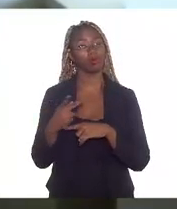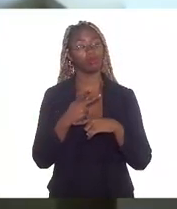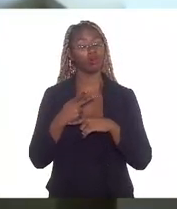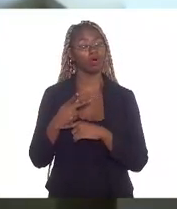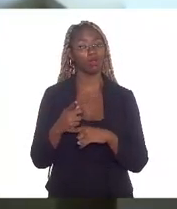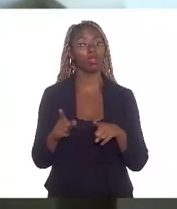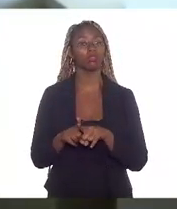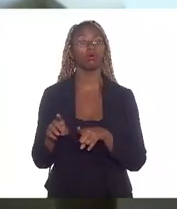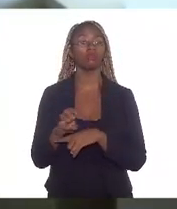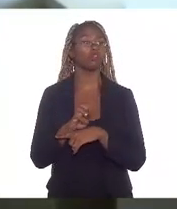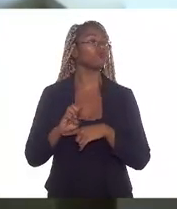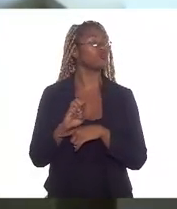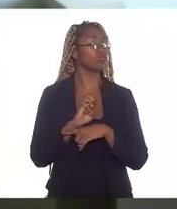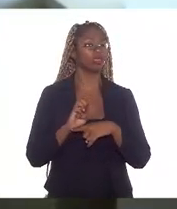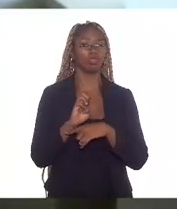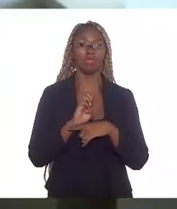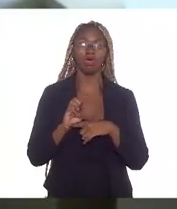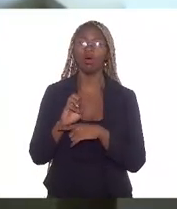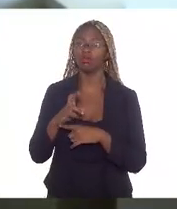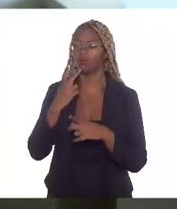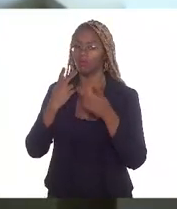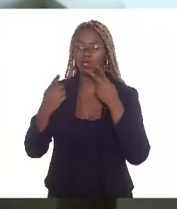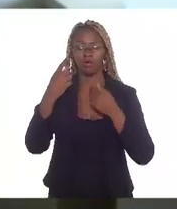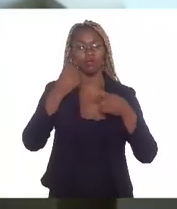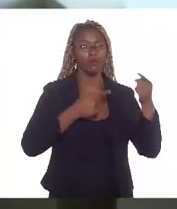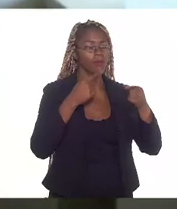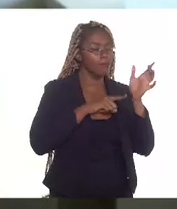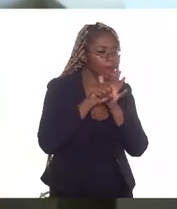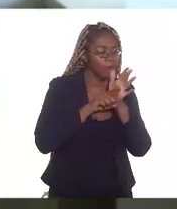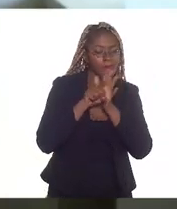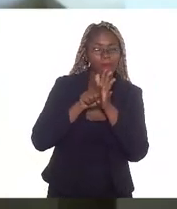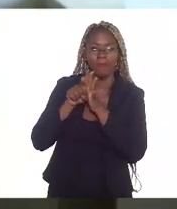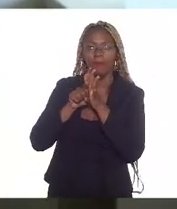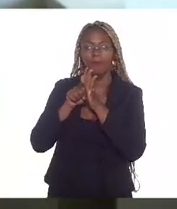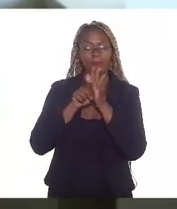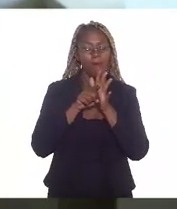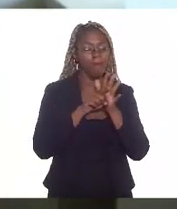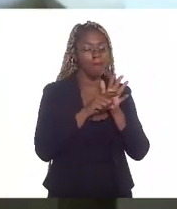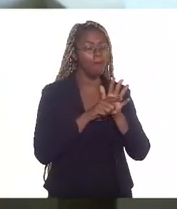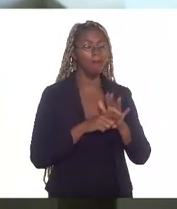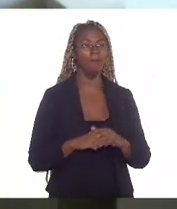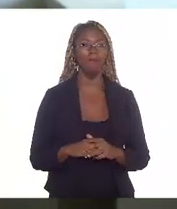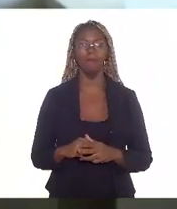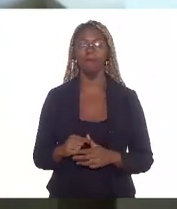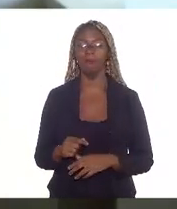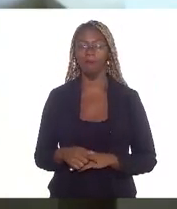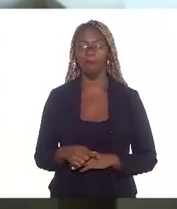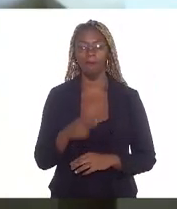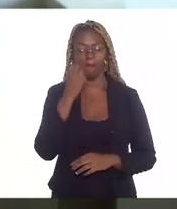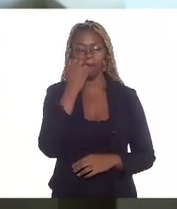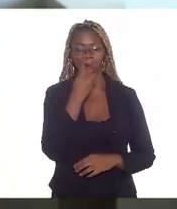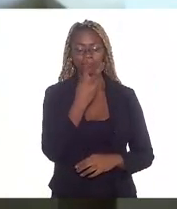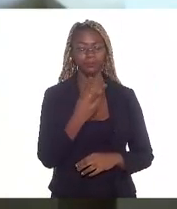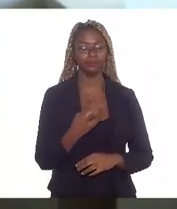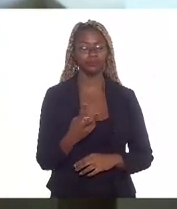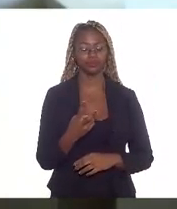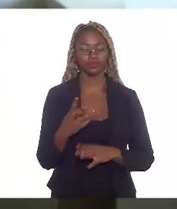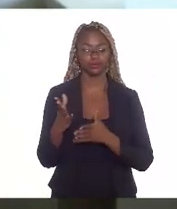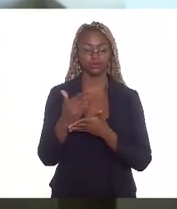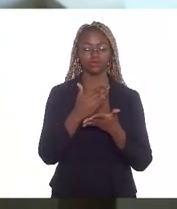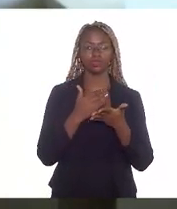Estado contratar escritório para fazer a defesa, etc. Isso abriu uma polêmica imensa. Era um